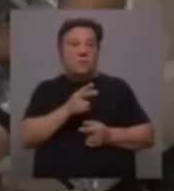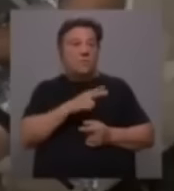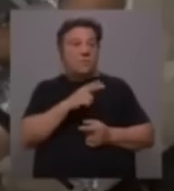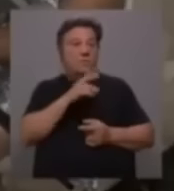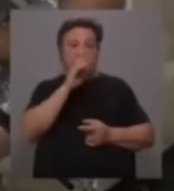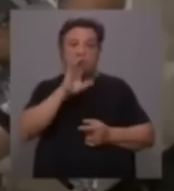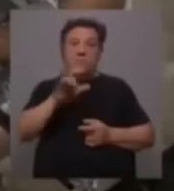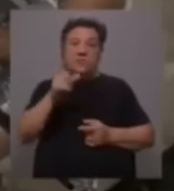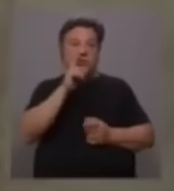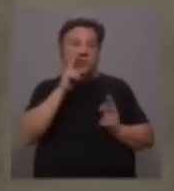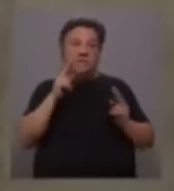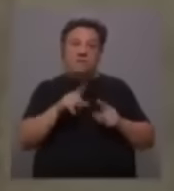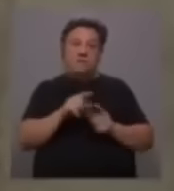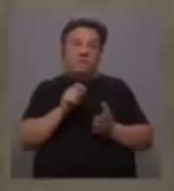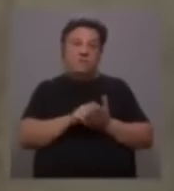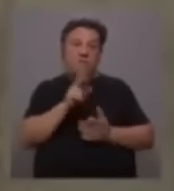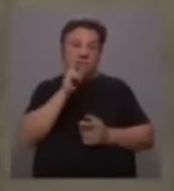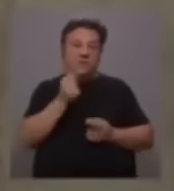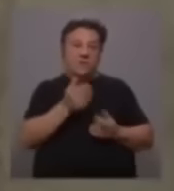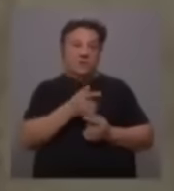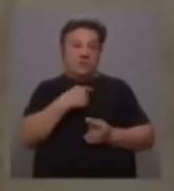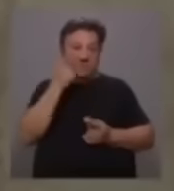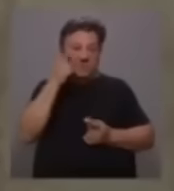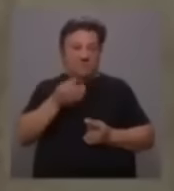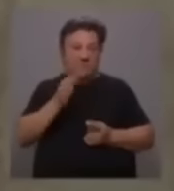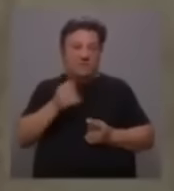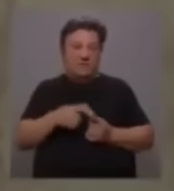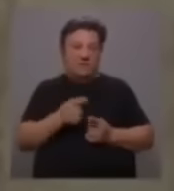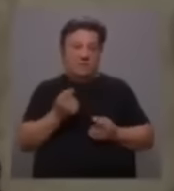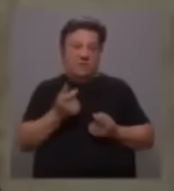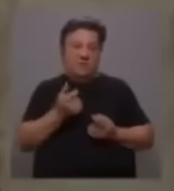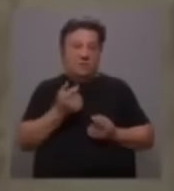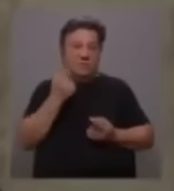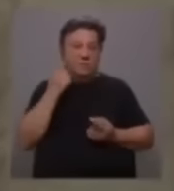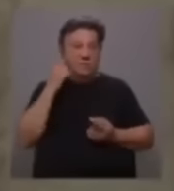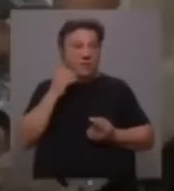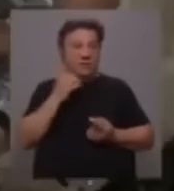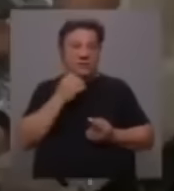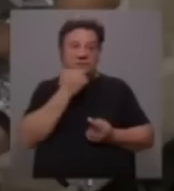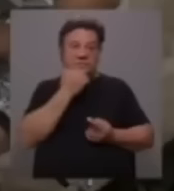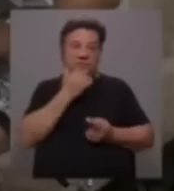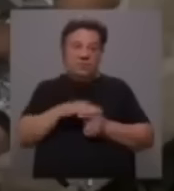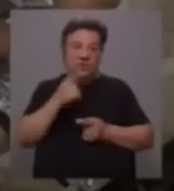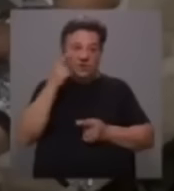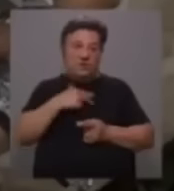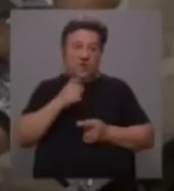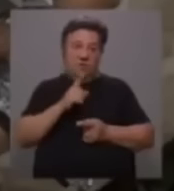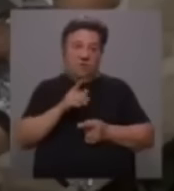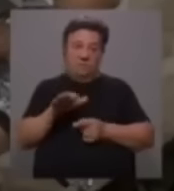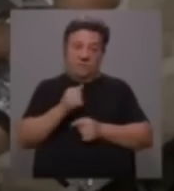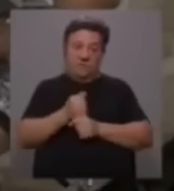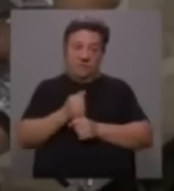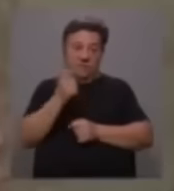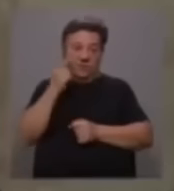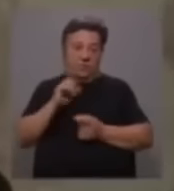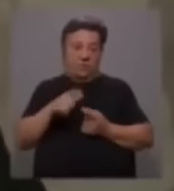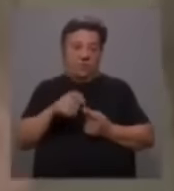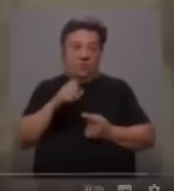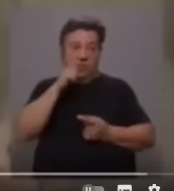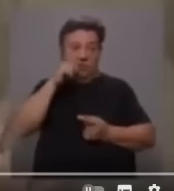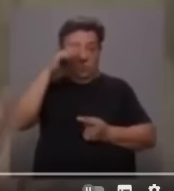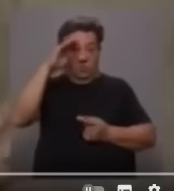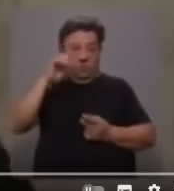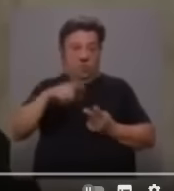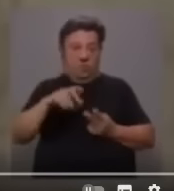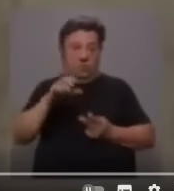revêem do ponto de vista económico eu sei que o PCP vol faz uns barulhos simpáticos sobre a China mas não deve ser sobre a forma de trabalho na China e às vezes sobre Cuba ou Coreia do Norte